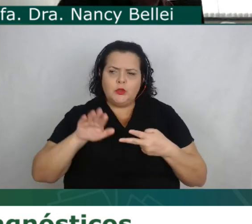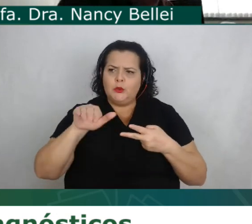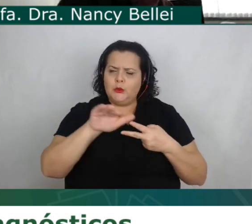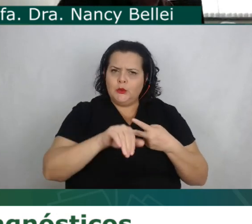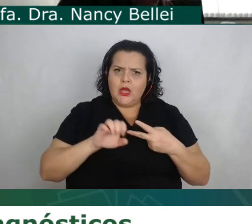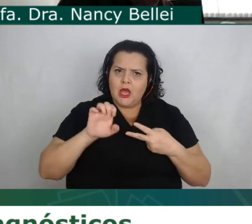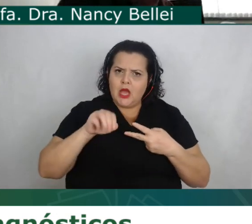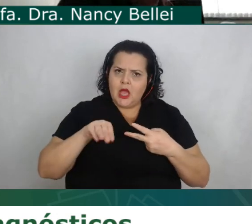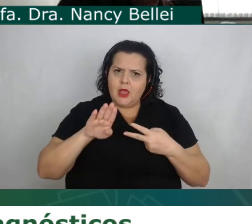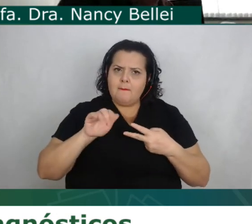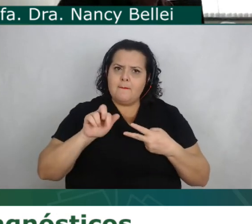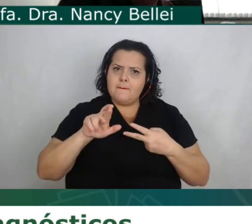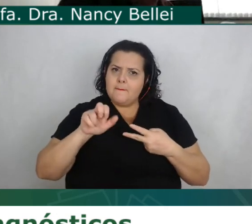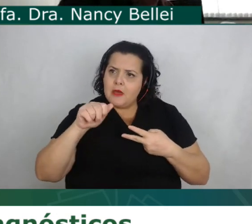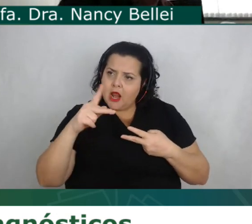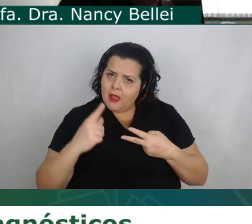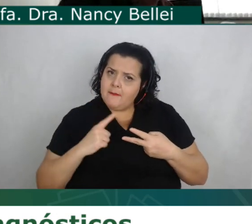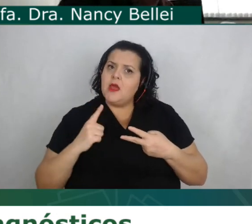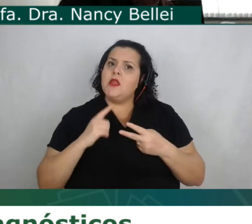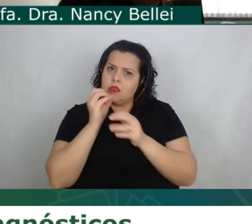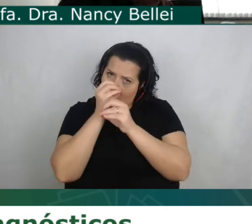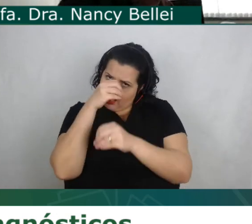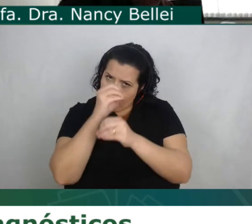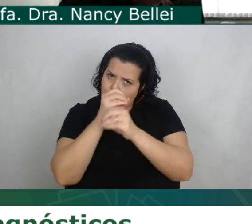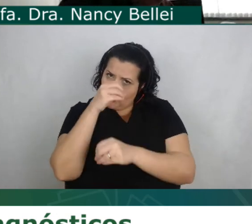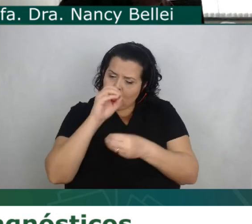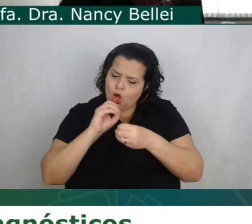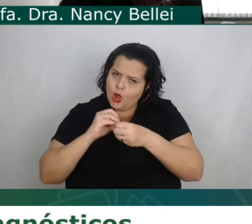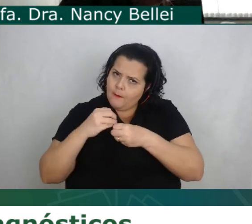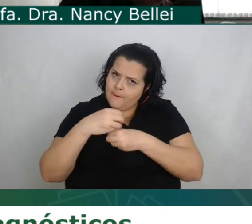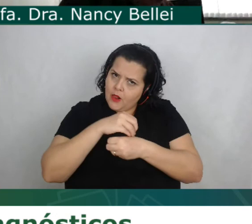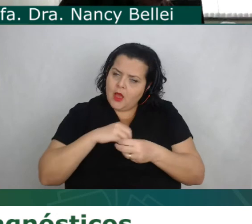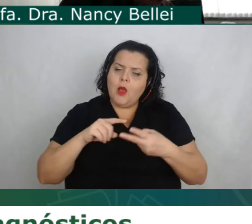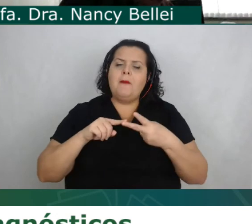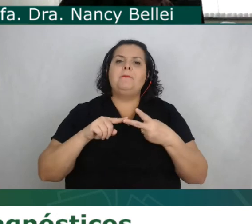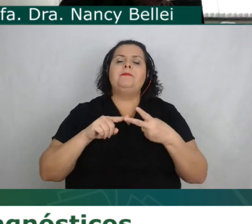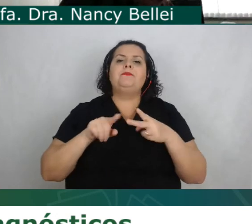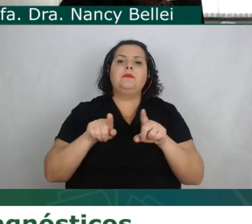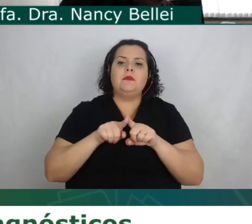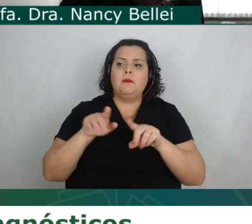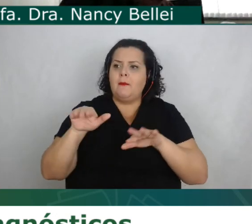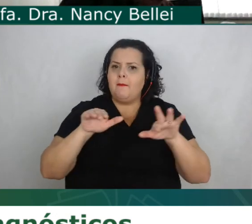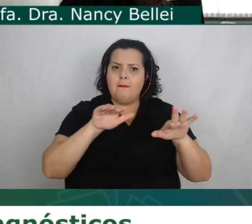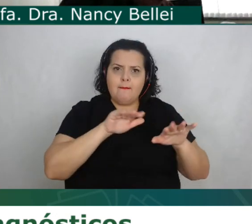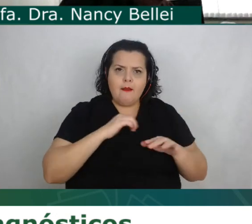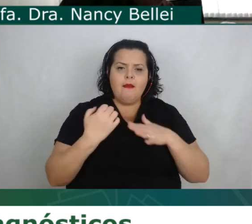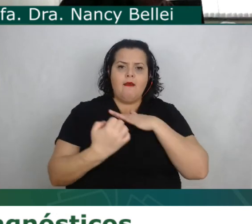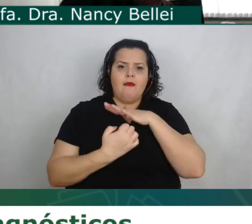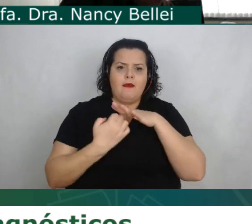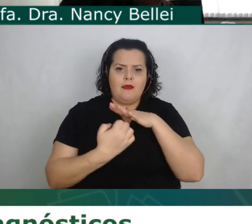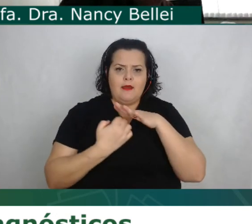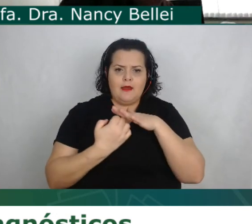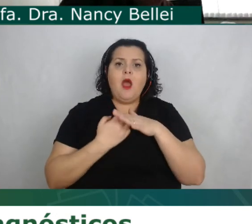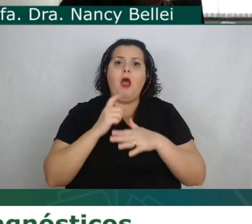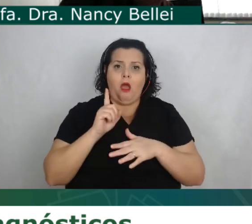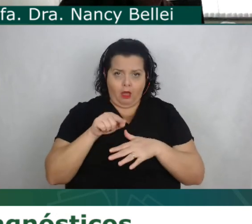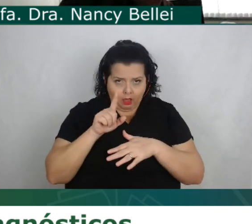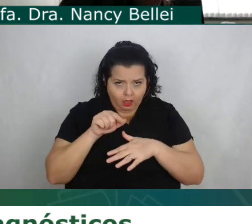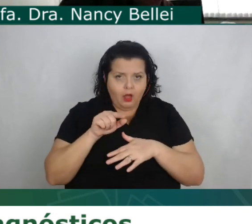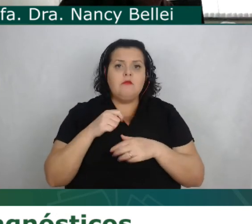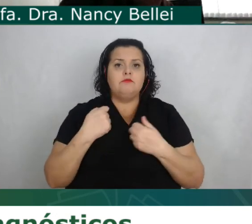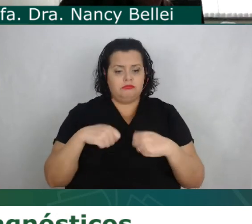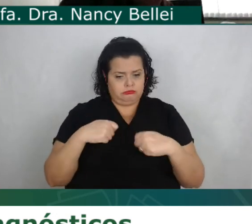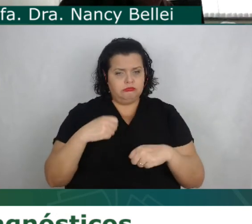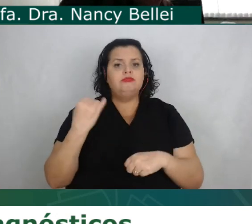laboratório de biologia molecular, e convocar a rede privada para entrar nesse esforço, me parece absolutamente necessário. Do